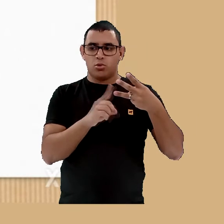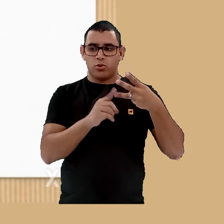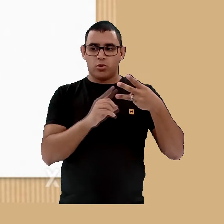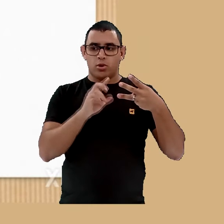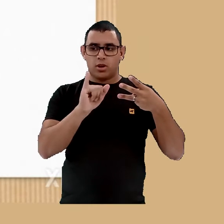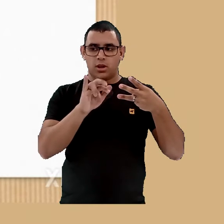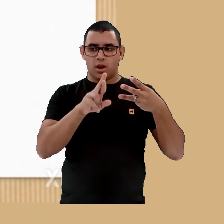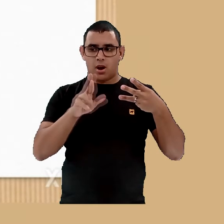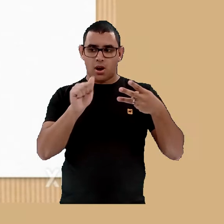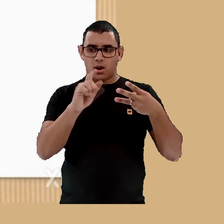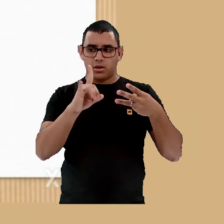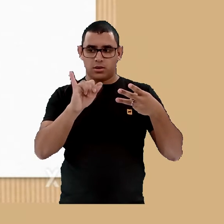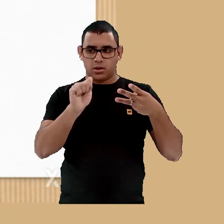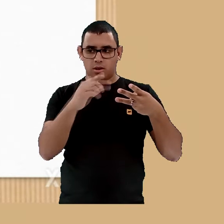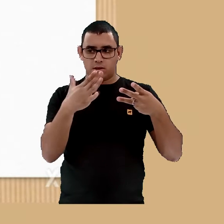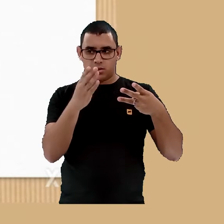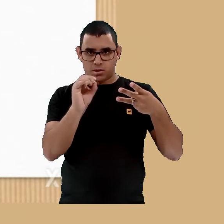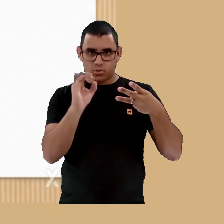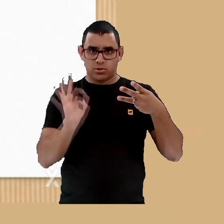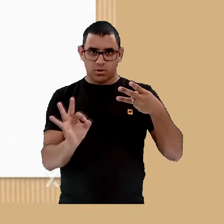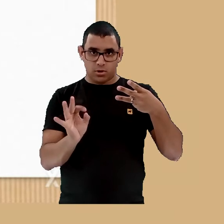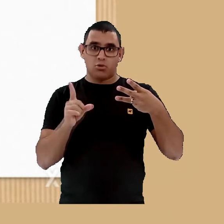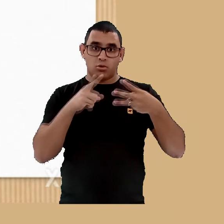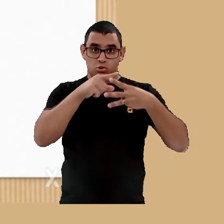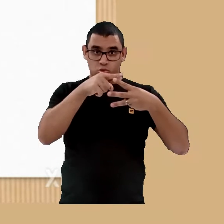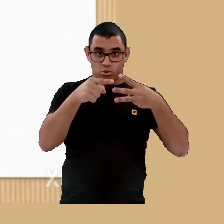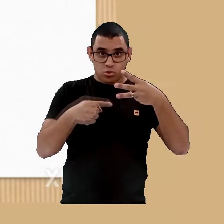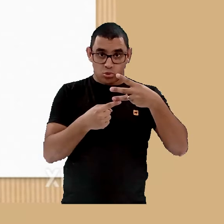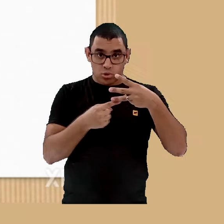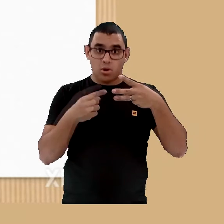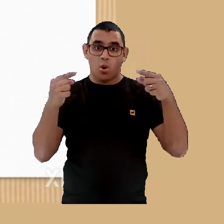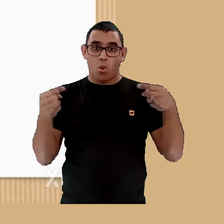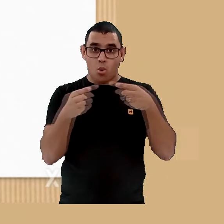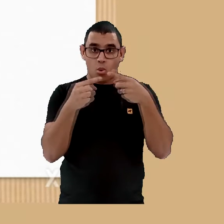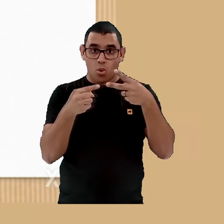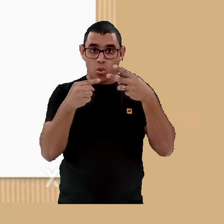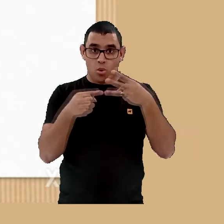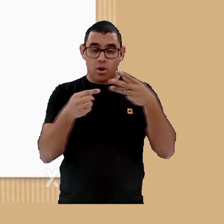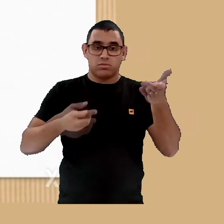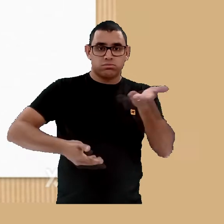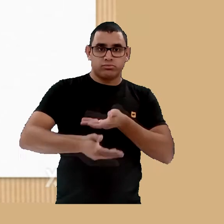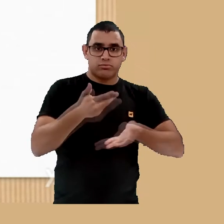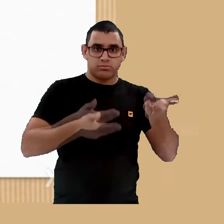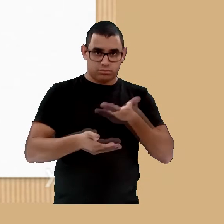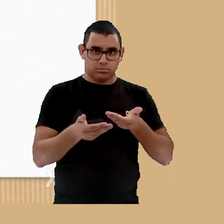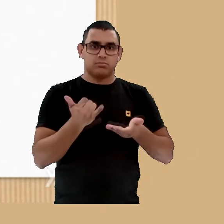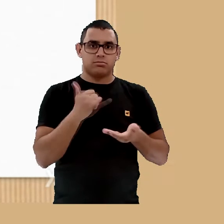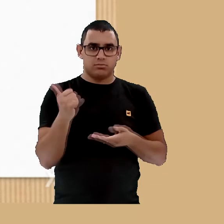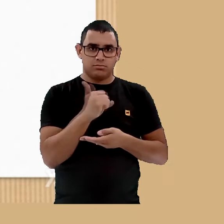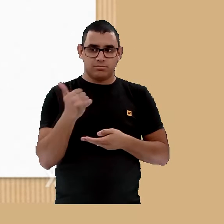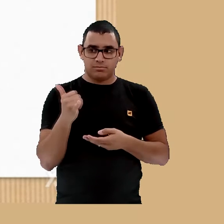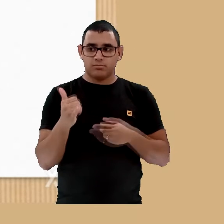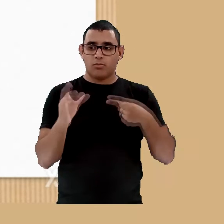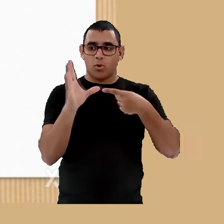se vocês observarem, todos esses processos, eles estão relacionados à troca de energia. Então,